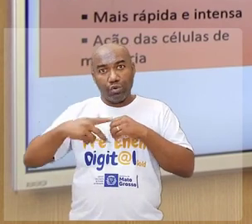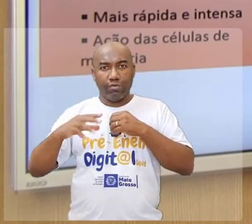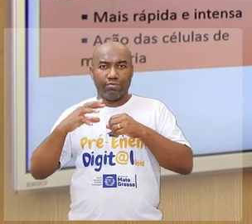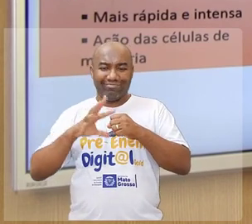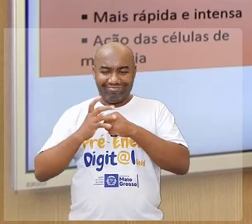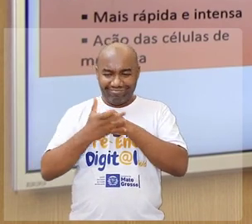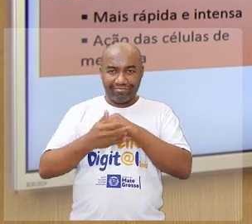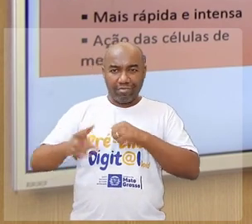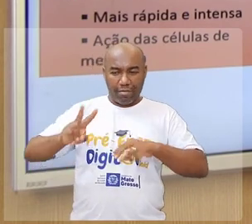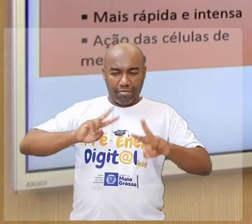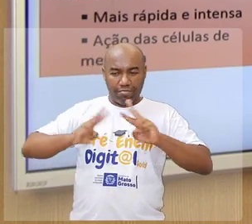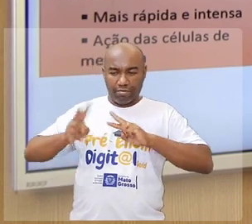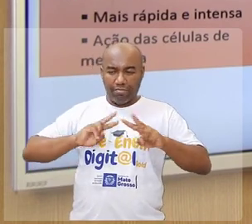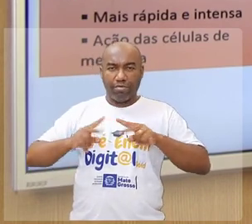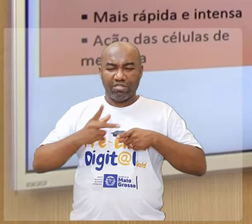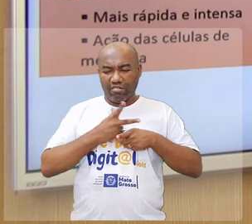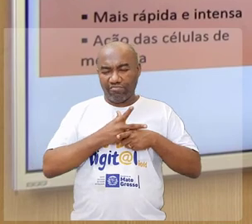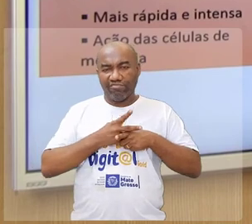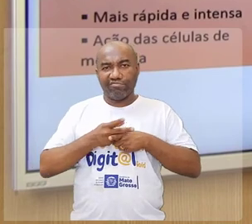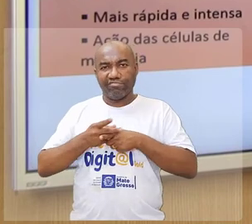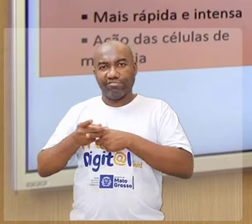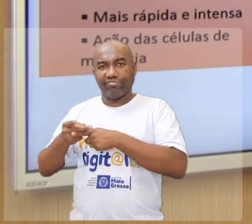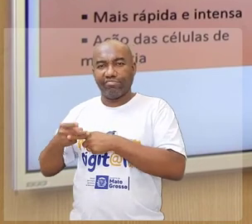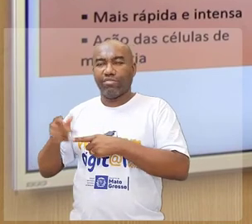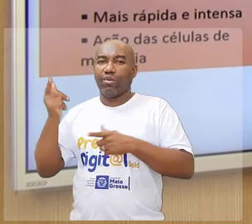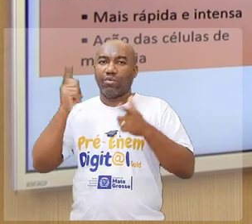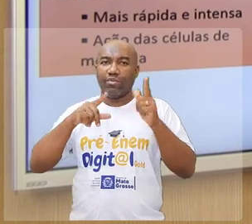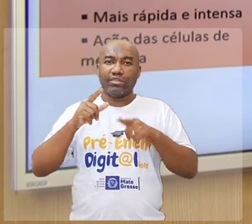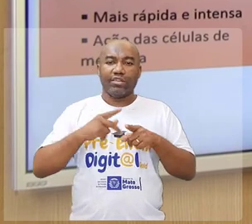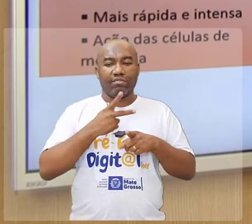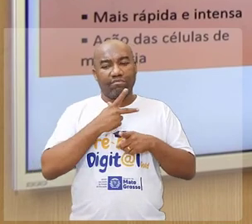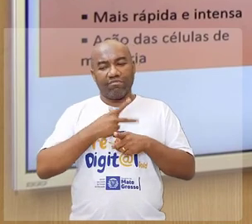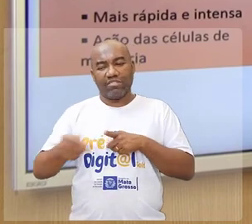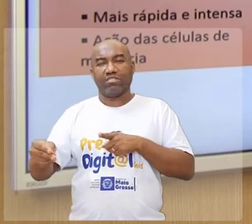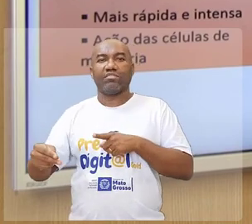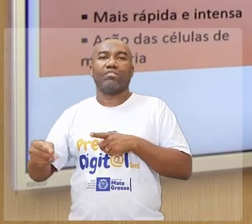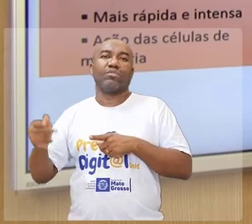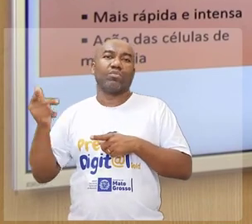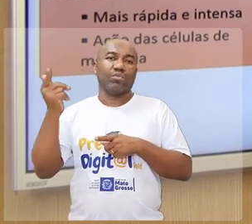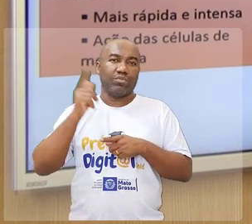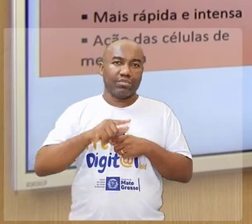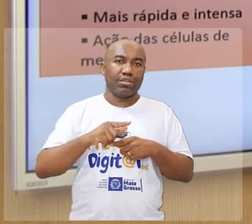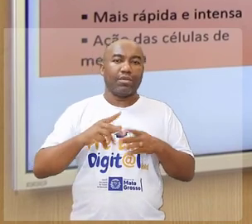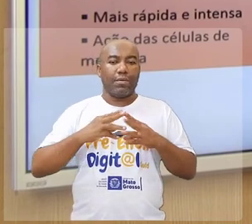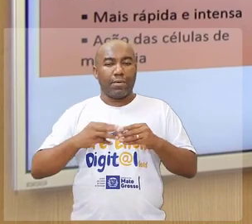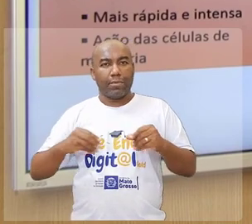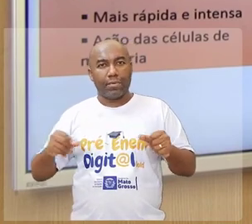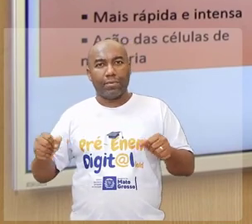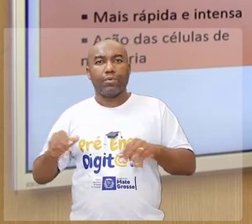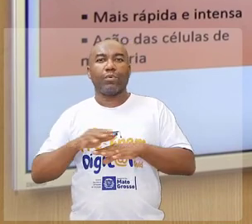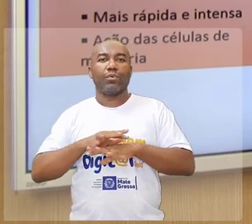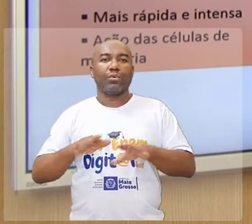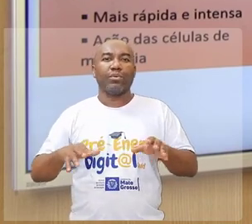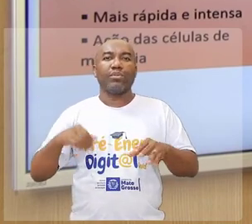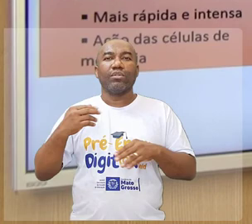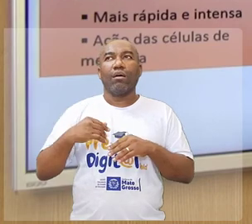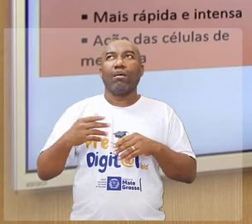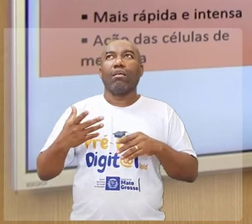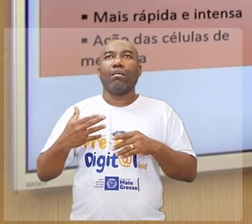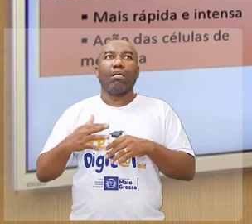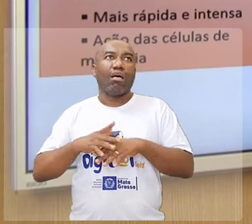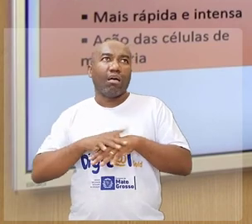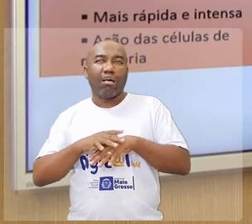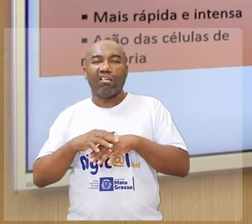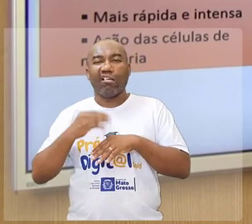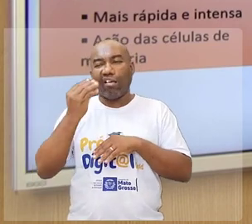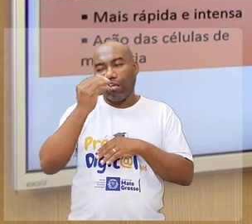conosco, nós teremos uma resposta secundária. Ela é tão intensa e tão rápida que não permite que